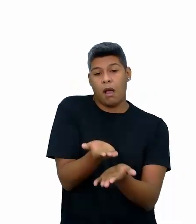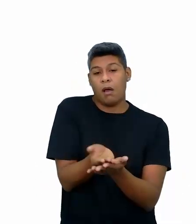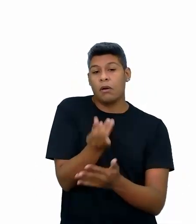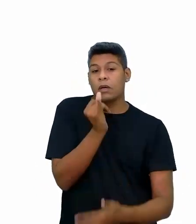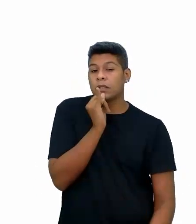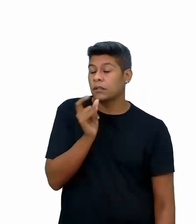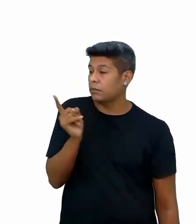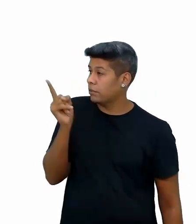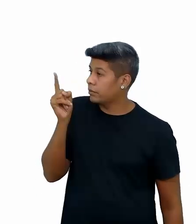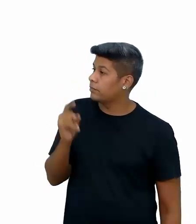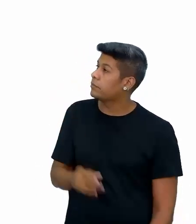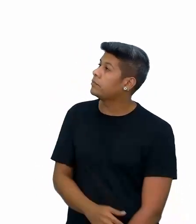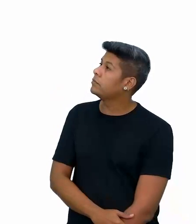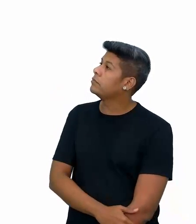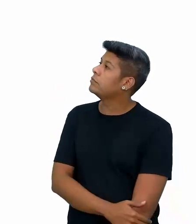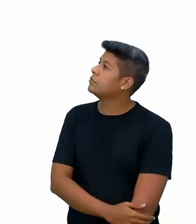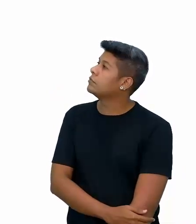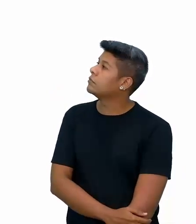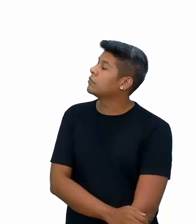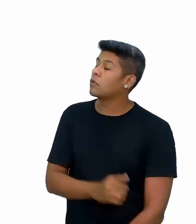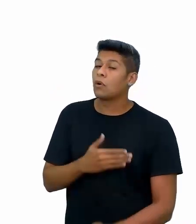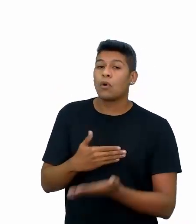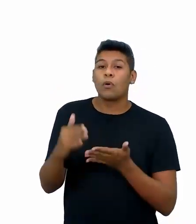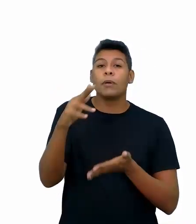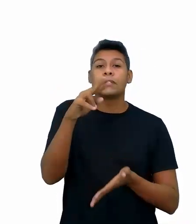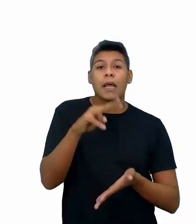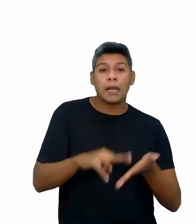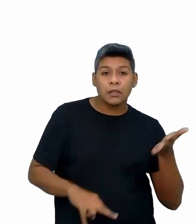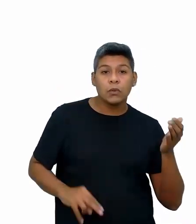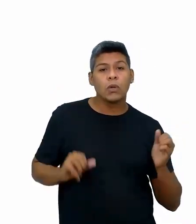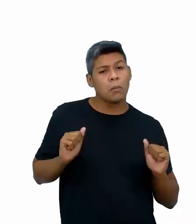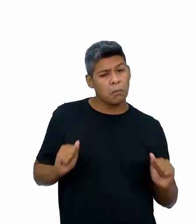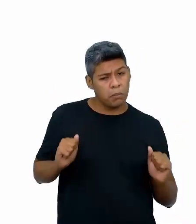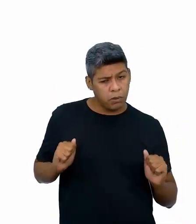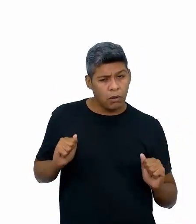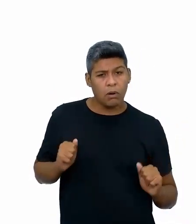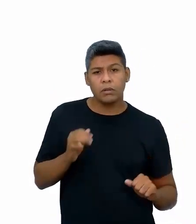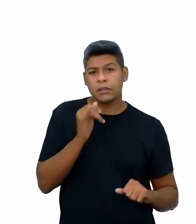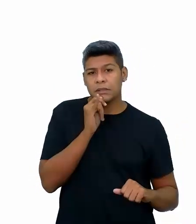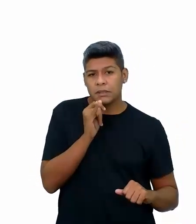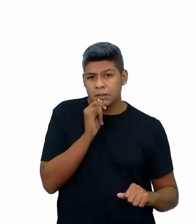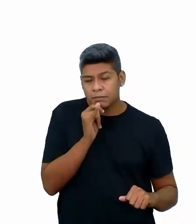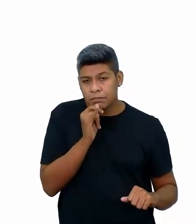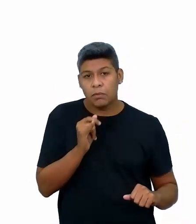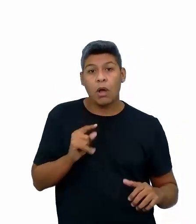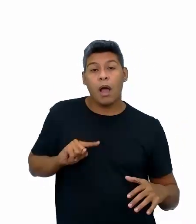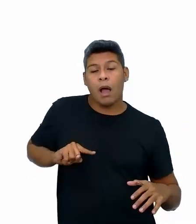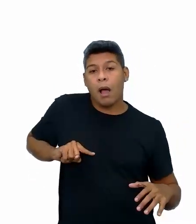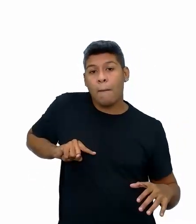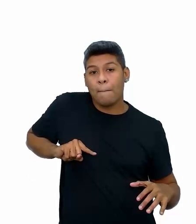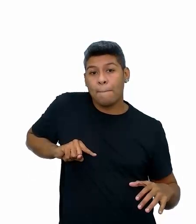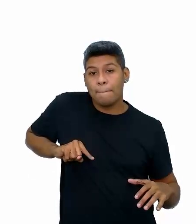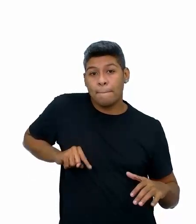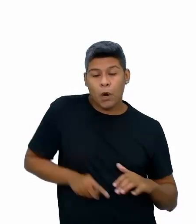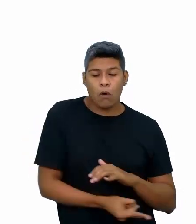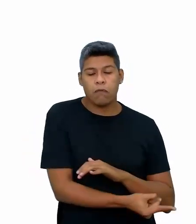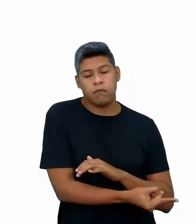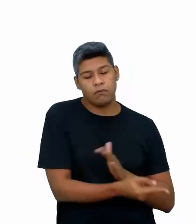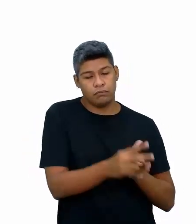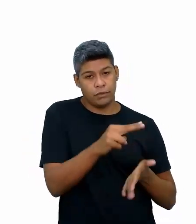a primeira parte ele começa, então, já com uma leitura que pode ser mais aprofundada, mais observada, né, um pouquinho mais